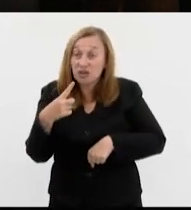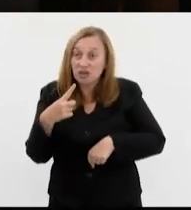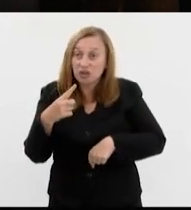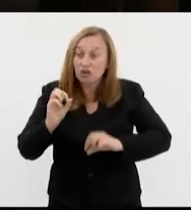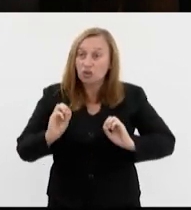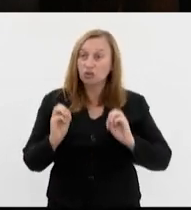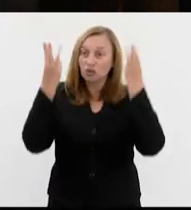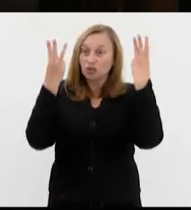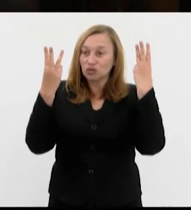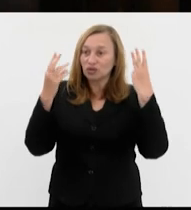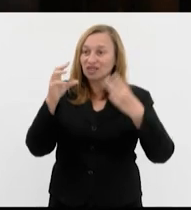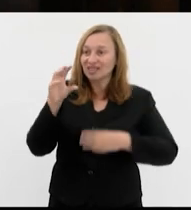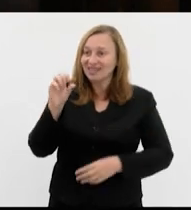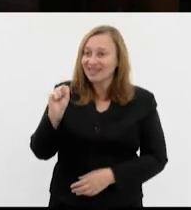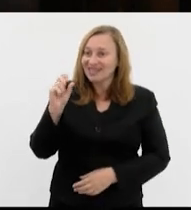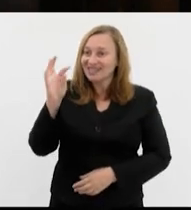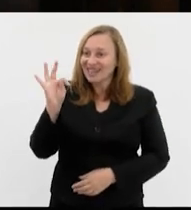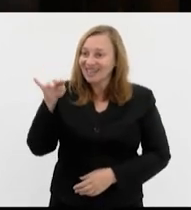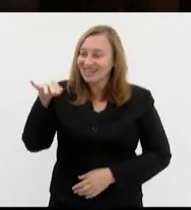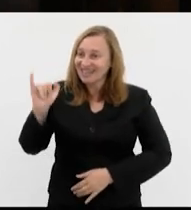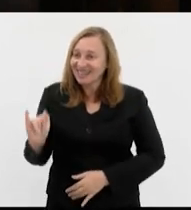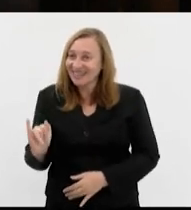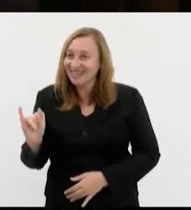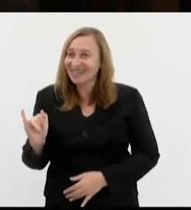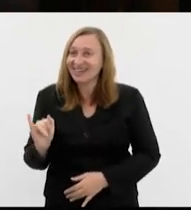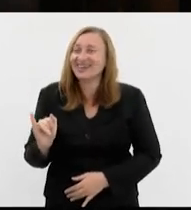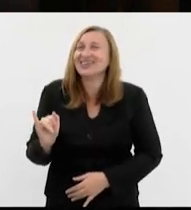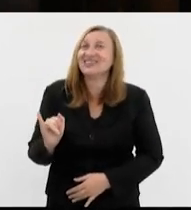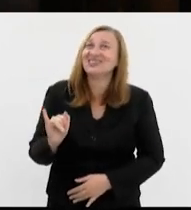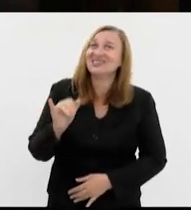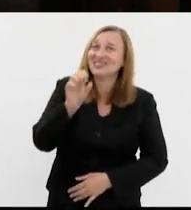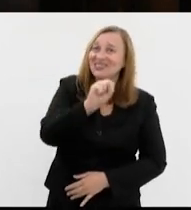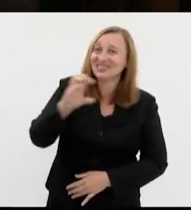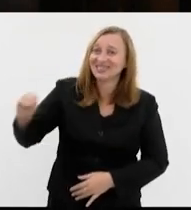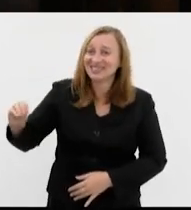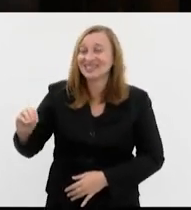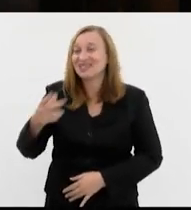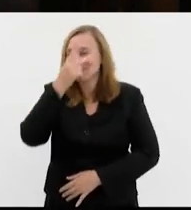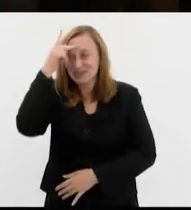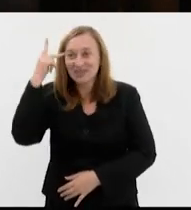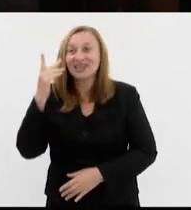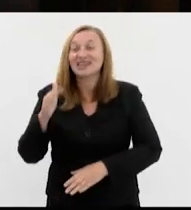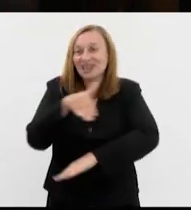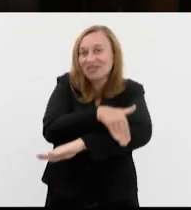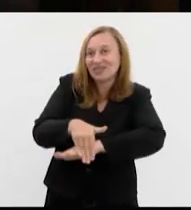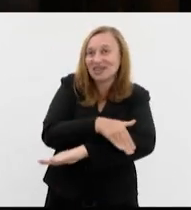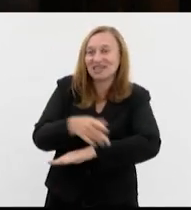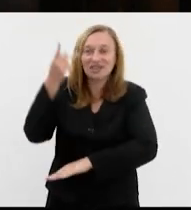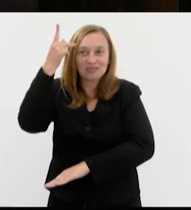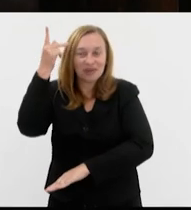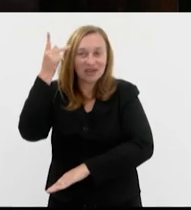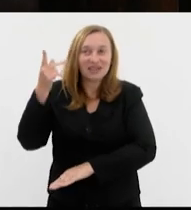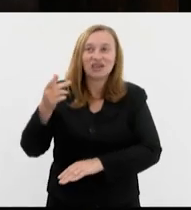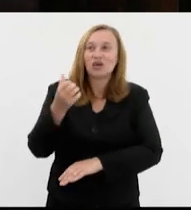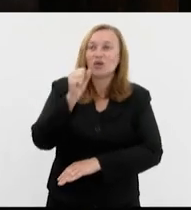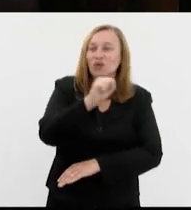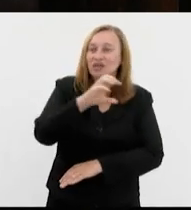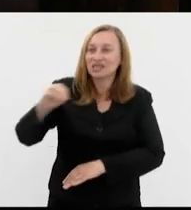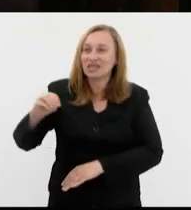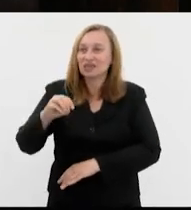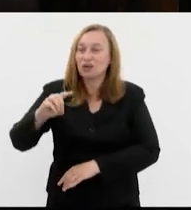da Chatita com 800 mil pessoas. E já a Avenida Paulista, se tratar de 150 mil metros